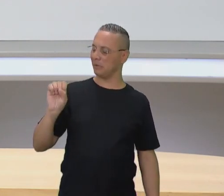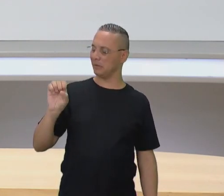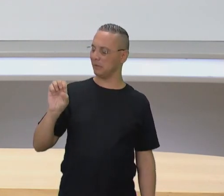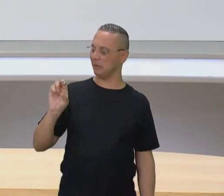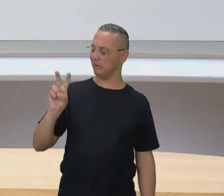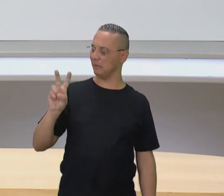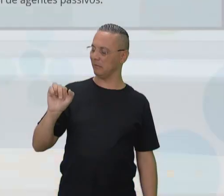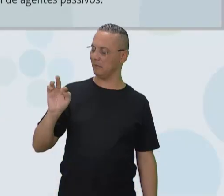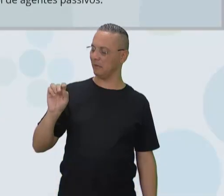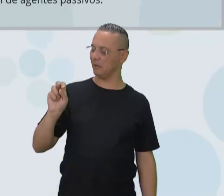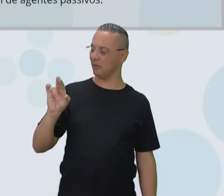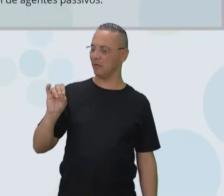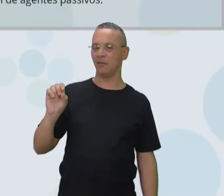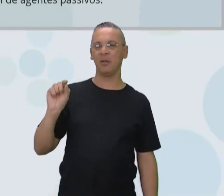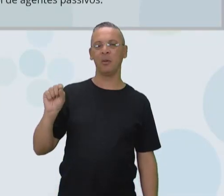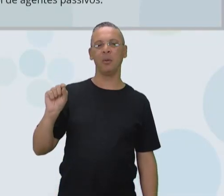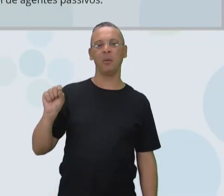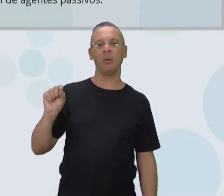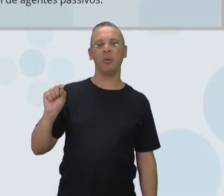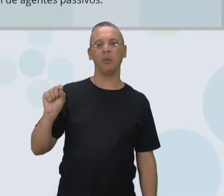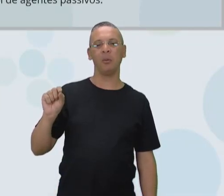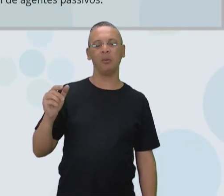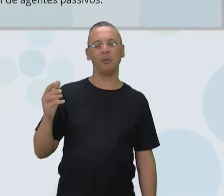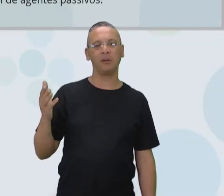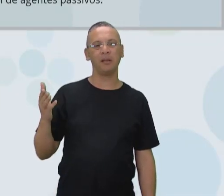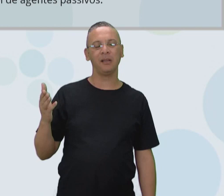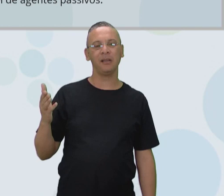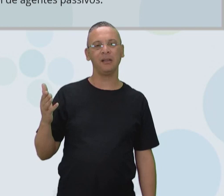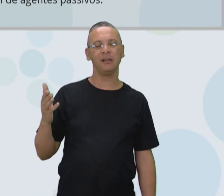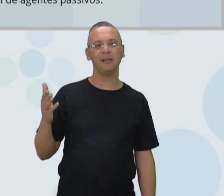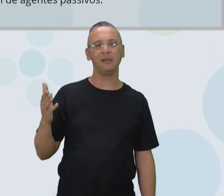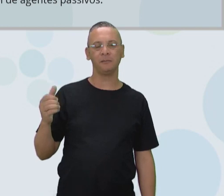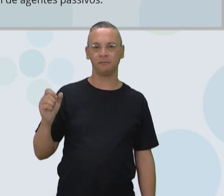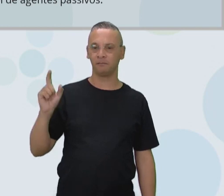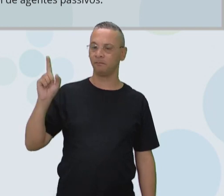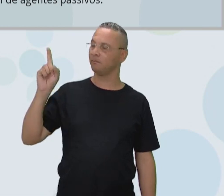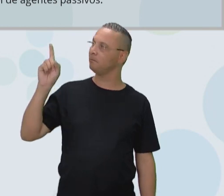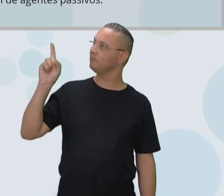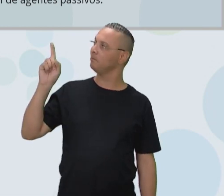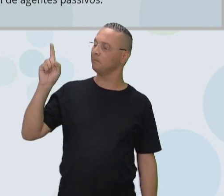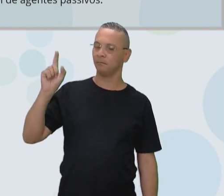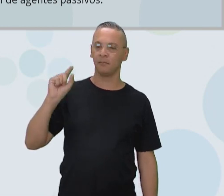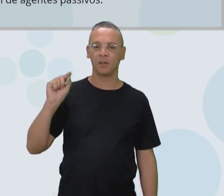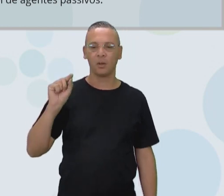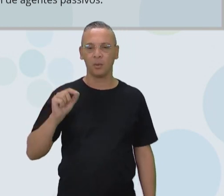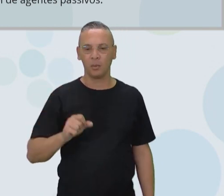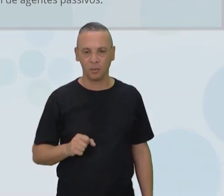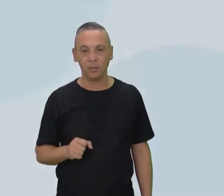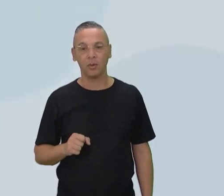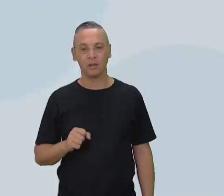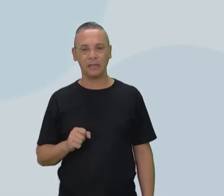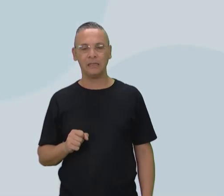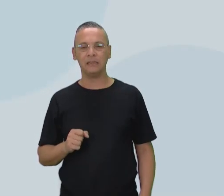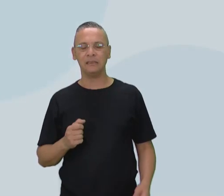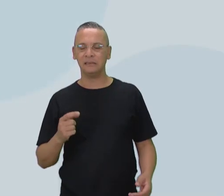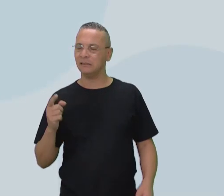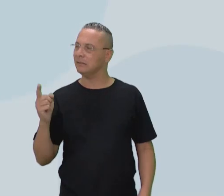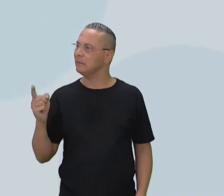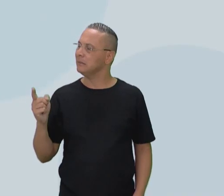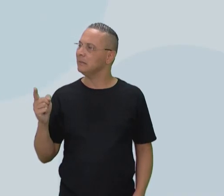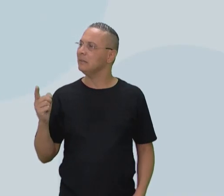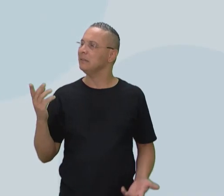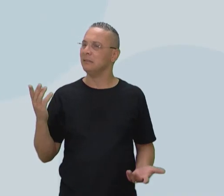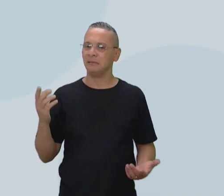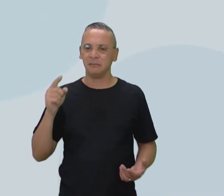é isso? Vamos pôr na tela para eles verem? Olha só, o que é isso? Observatório da imprensa, você